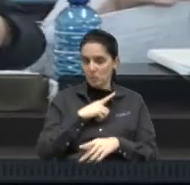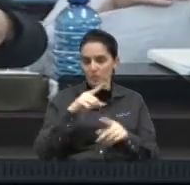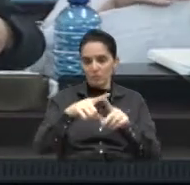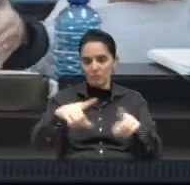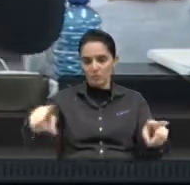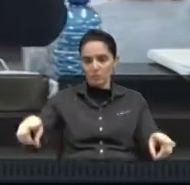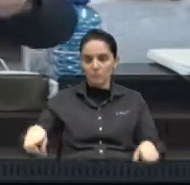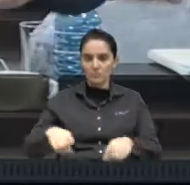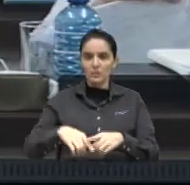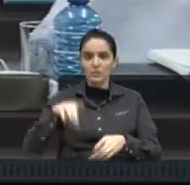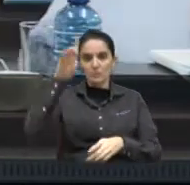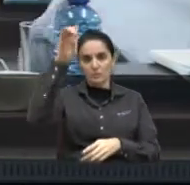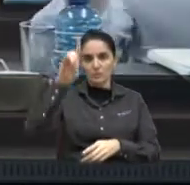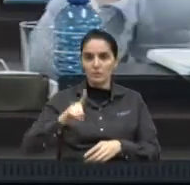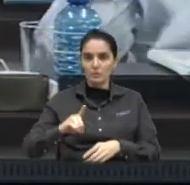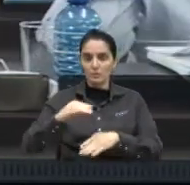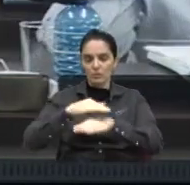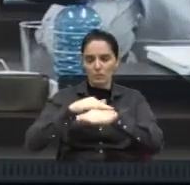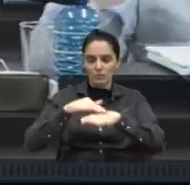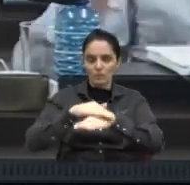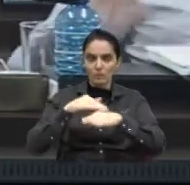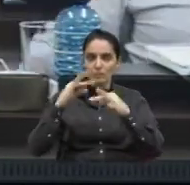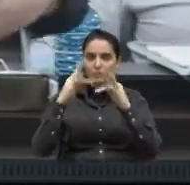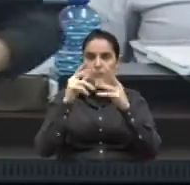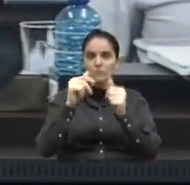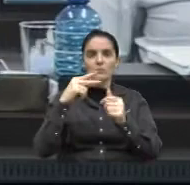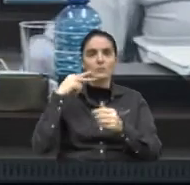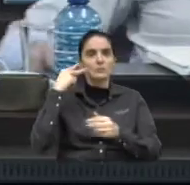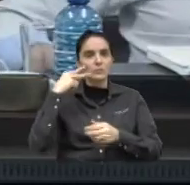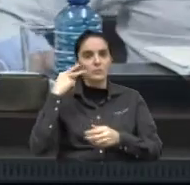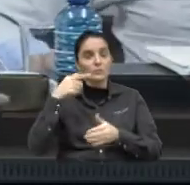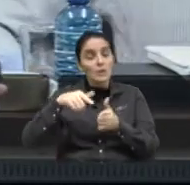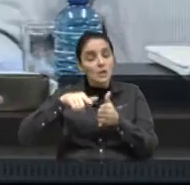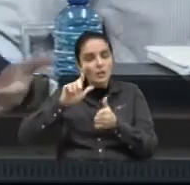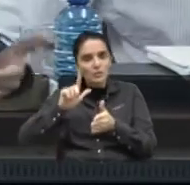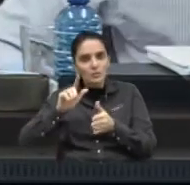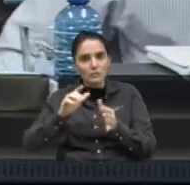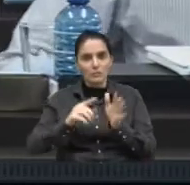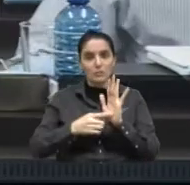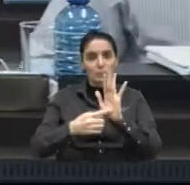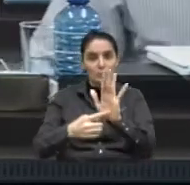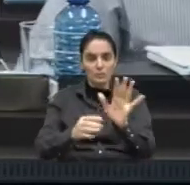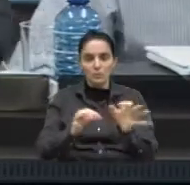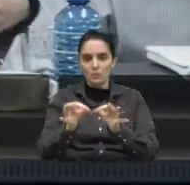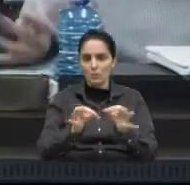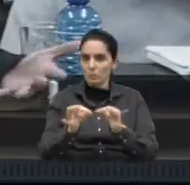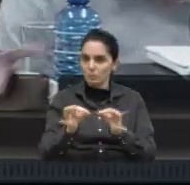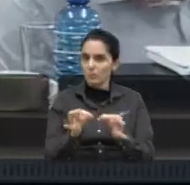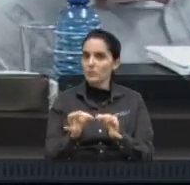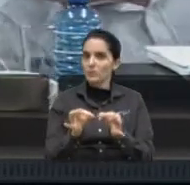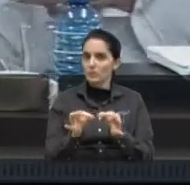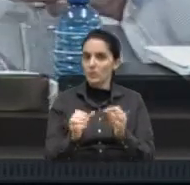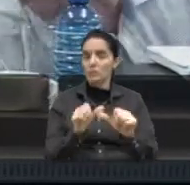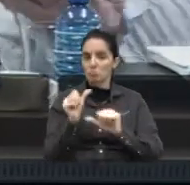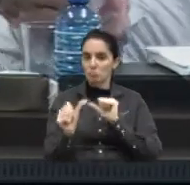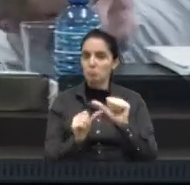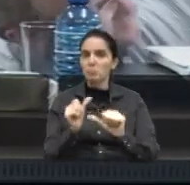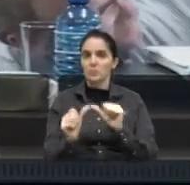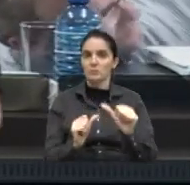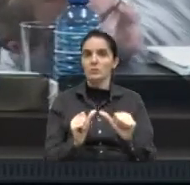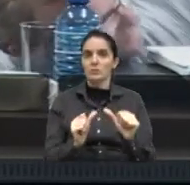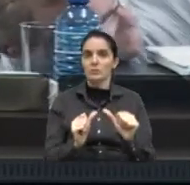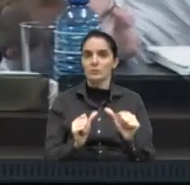diretora que conversa com todos os pares antes de trazer um projeto de tamanha alteração importância para